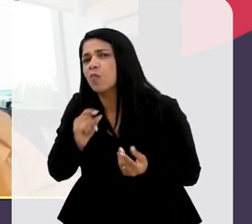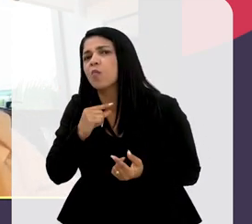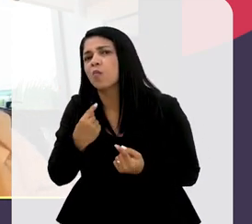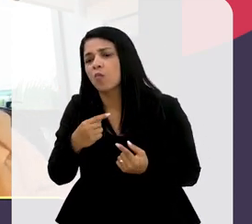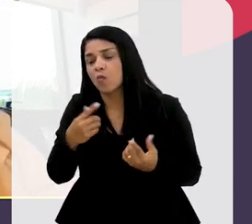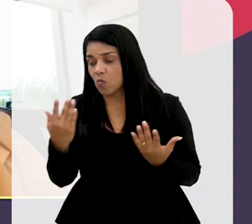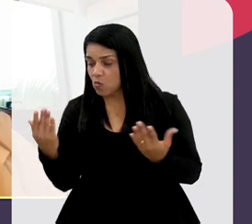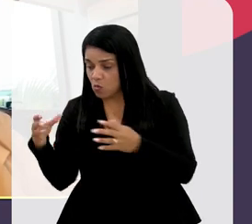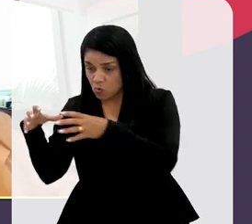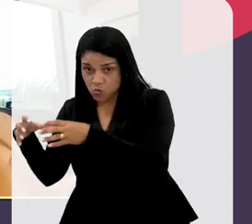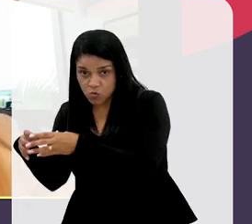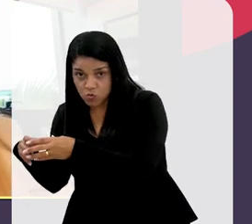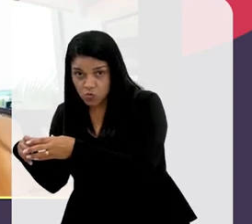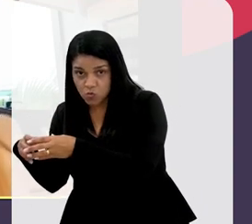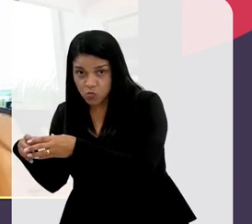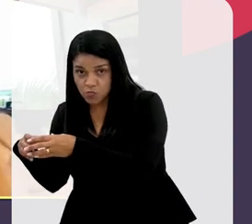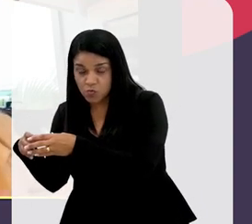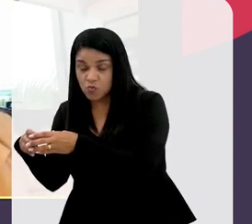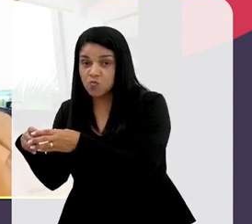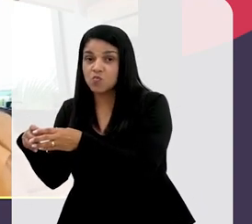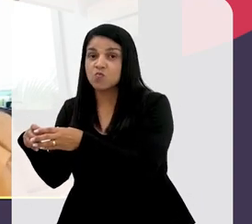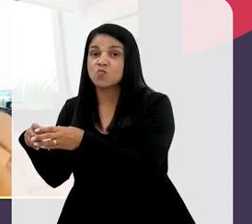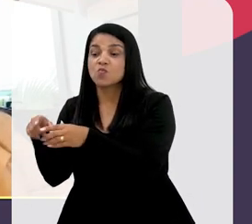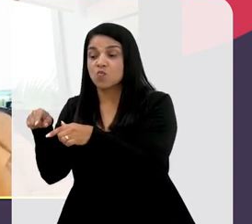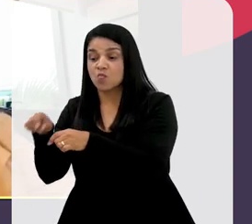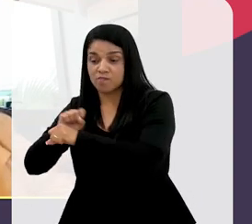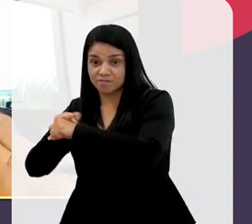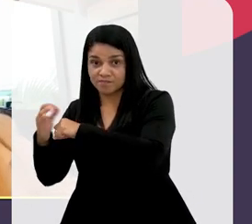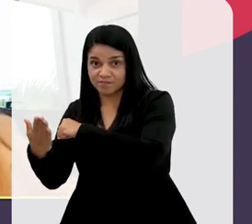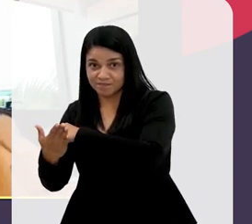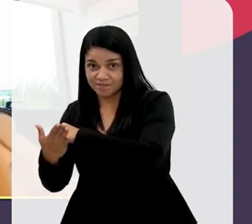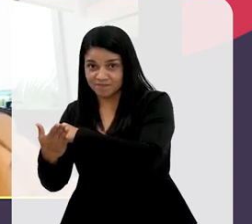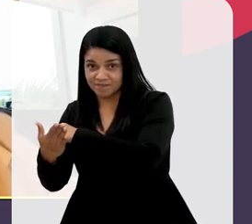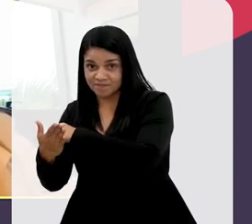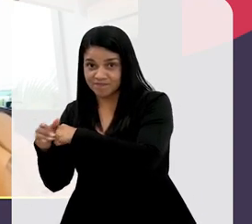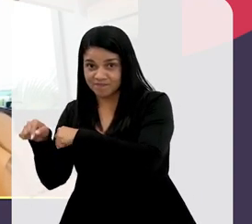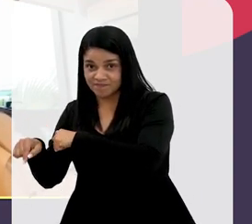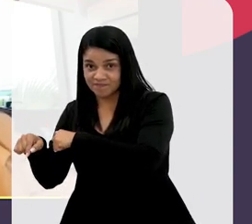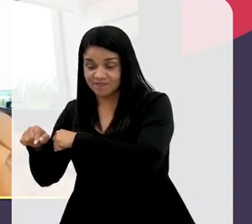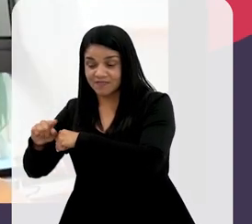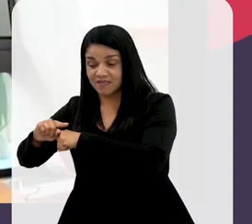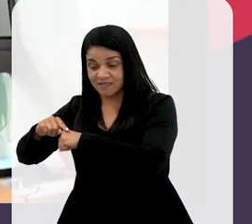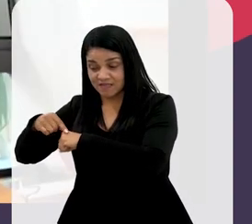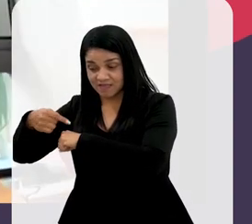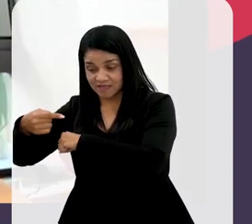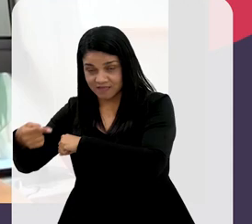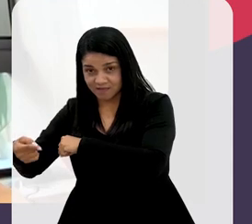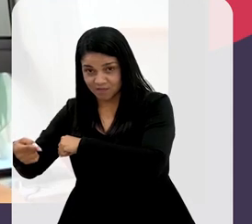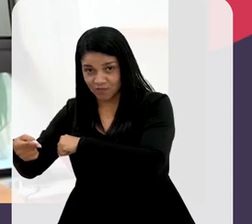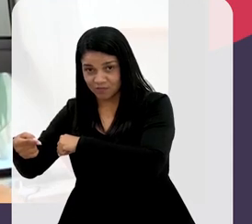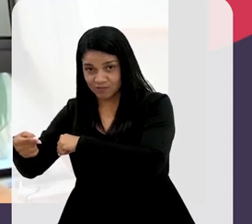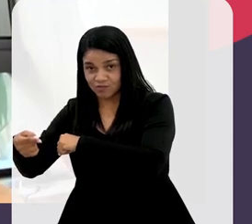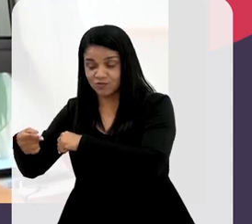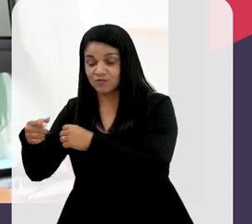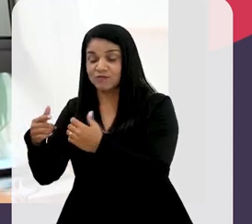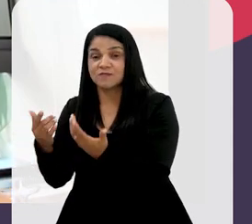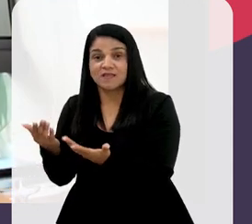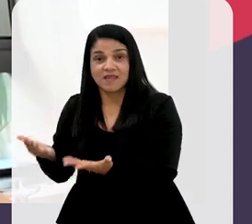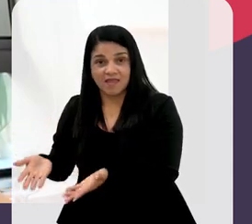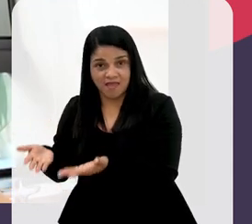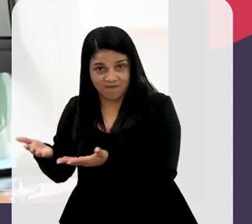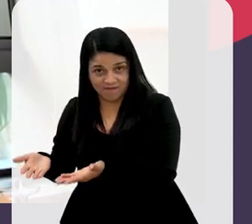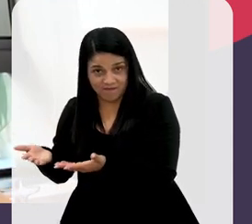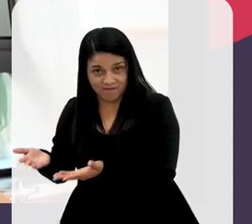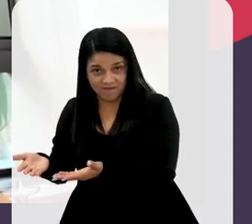nós comparamos, então, esses dois grupos dos pacientes leves com manifestação pós-Covid relacionada